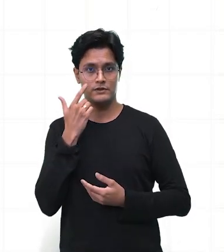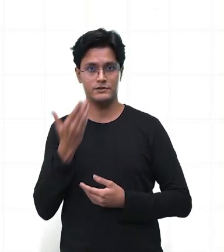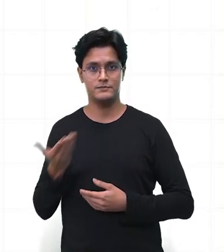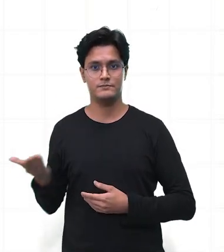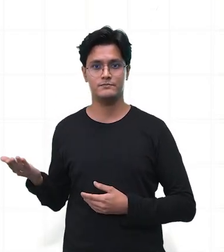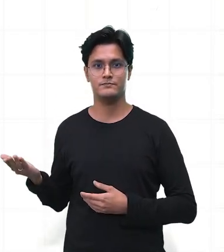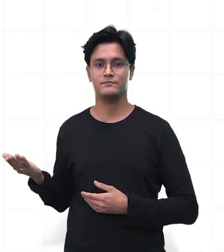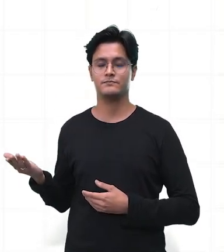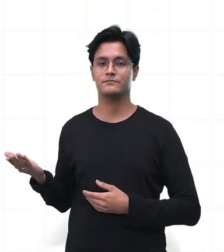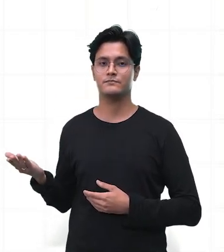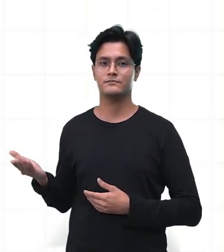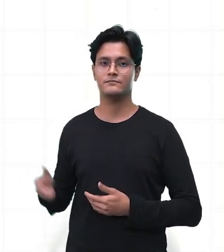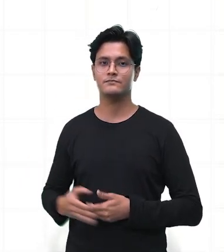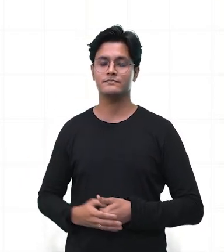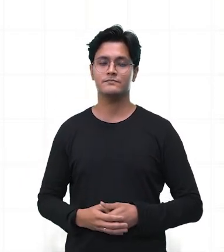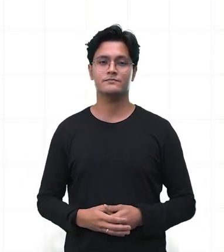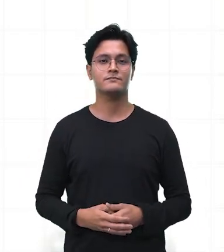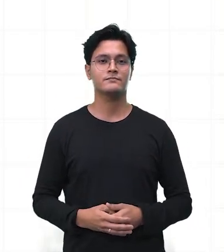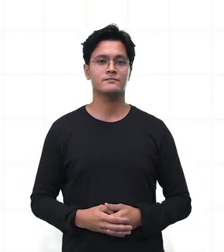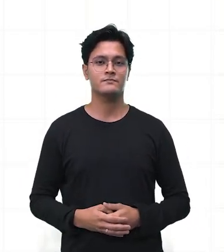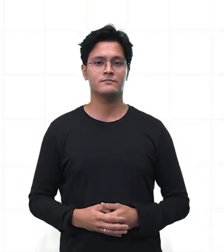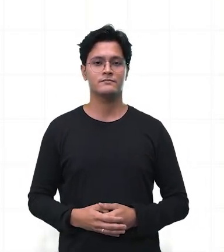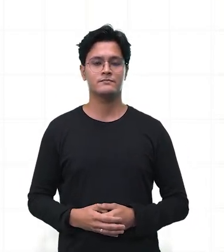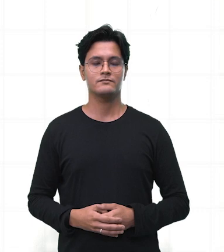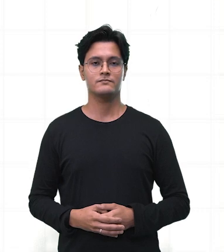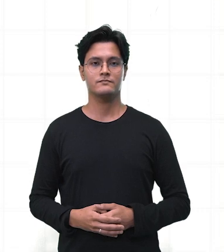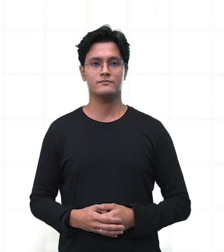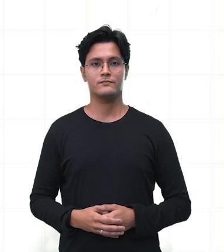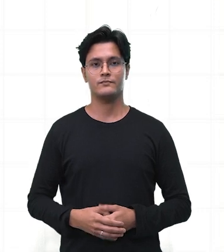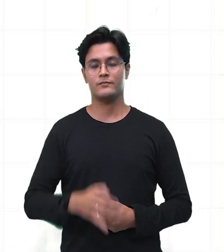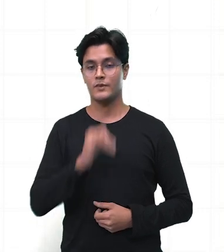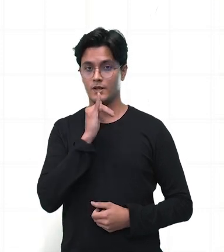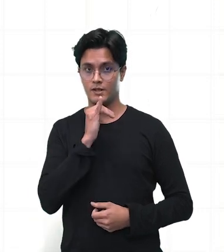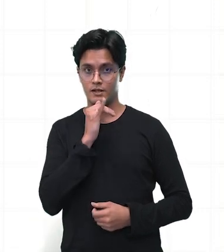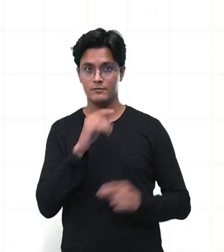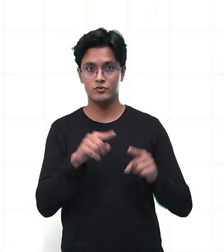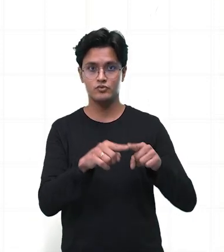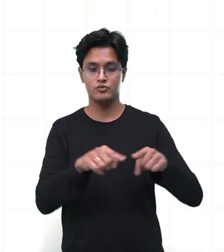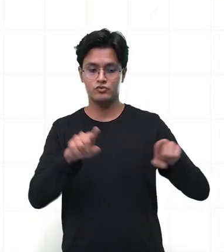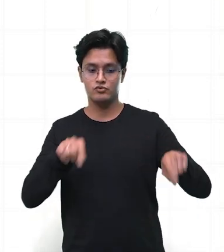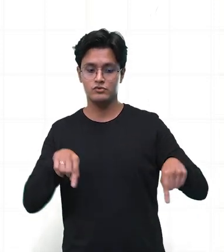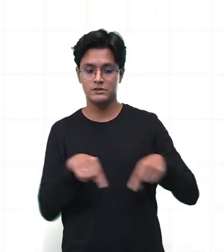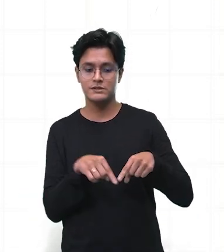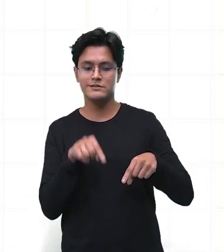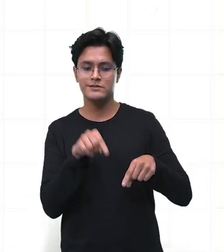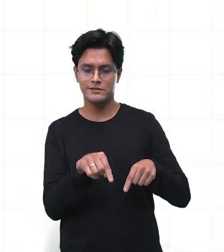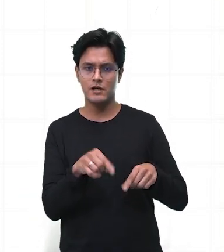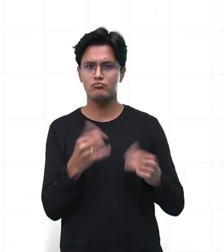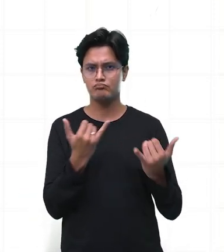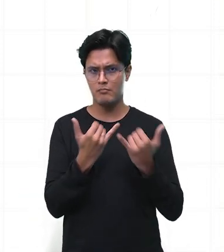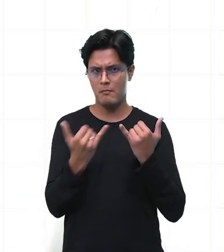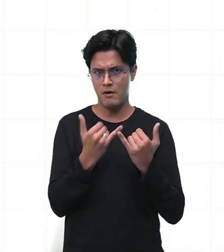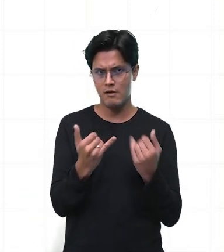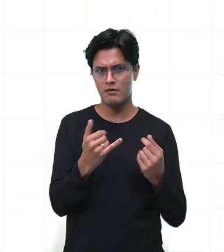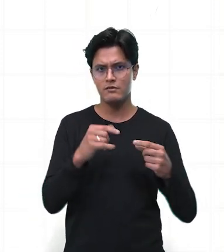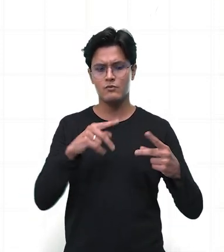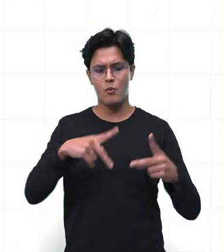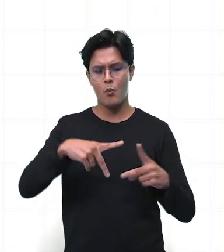Olha só. Eu tenho aí, ó. Suponha que uma sala tenha a forma de um quadrado,